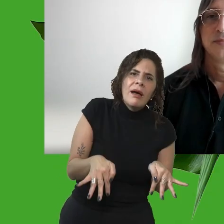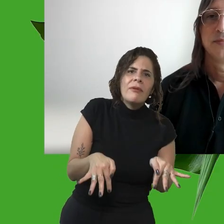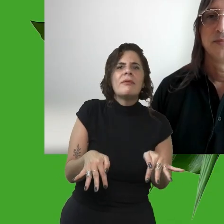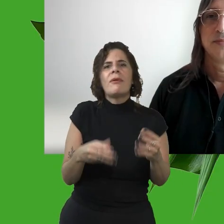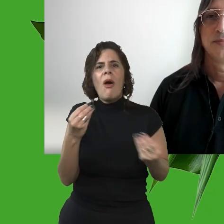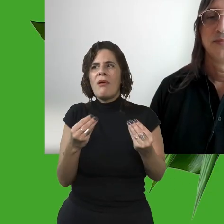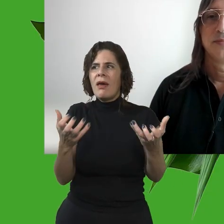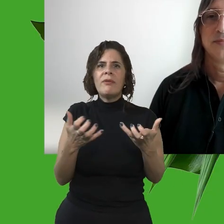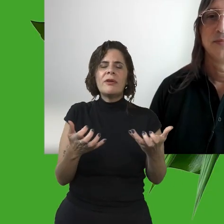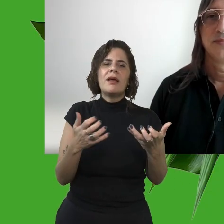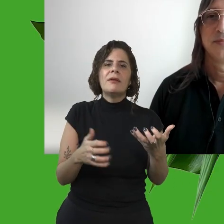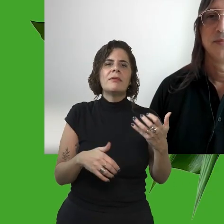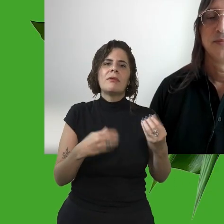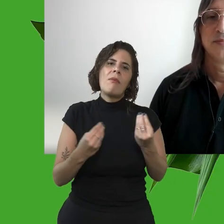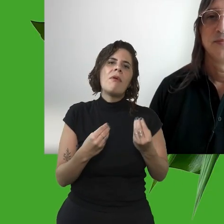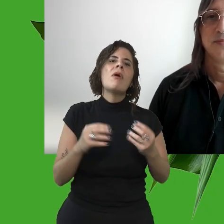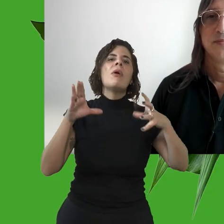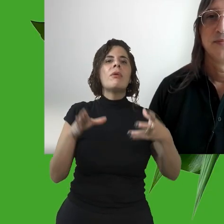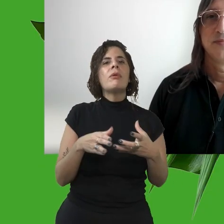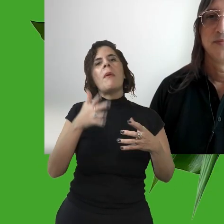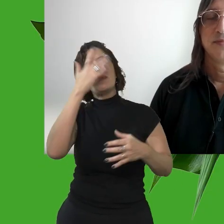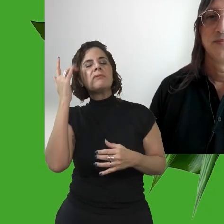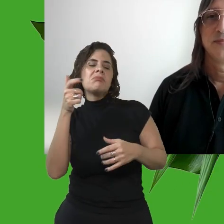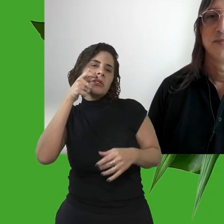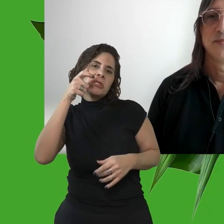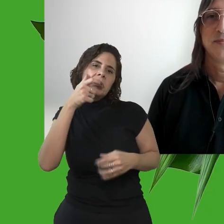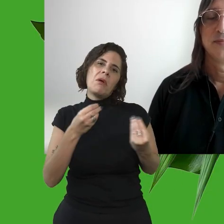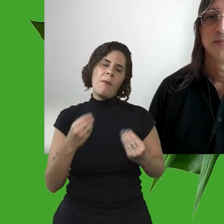que vocês querem deixar para o público que está assistindo, começando com você, Yaya.